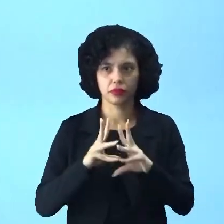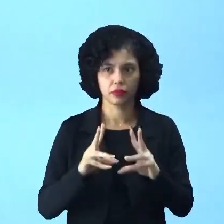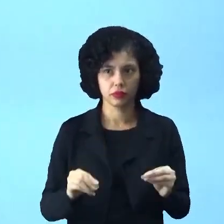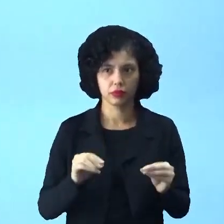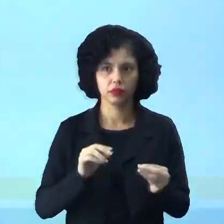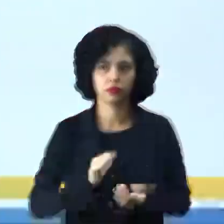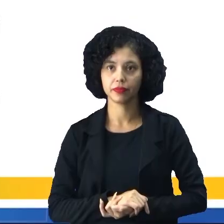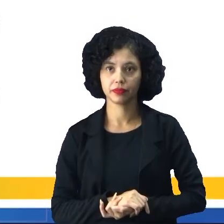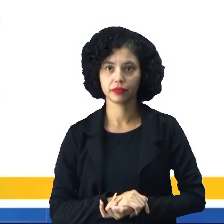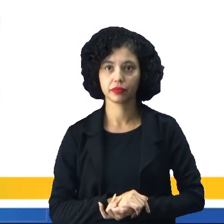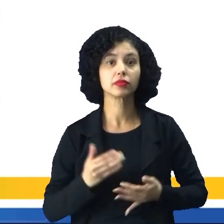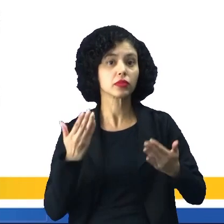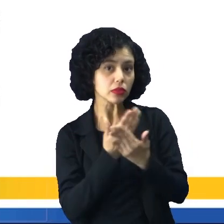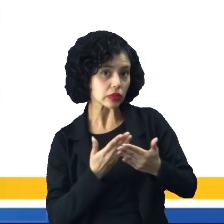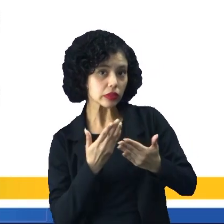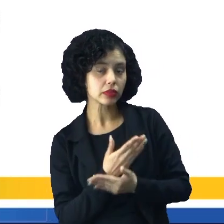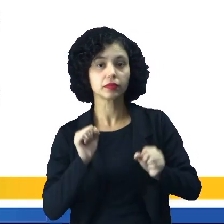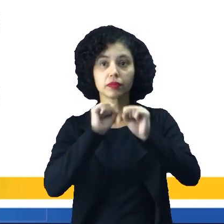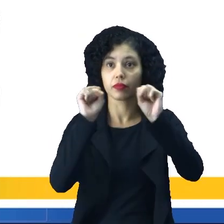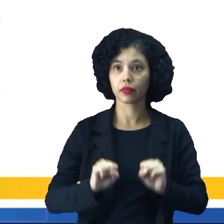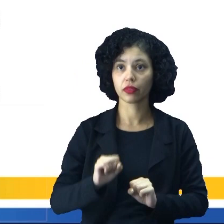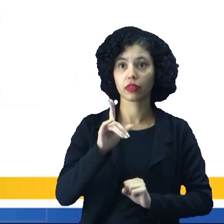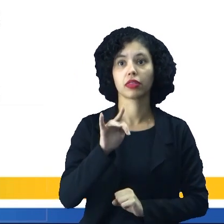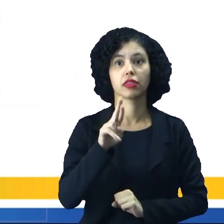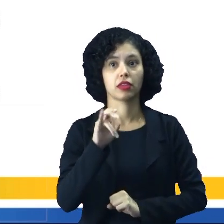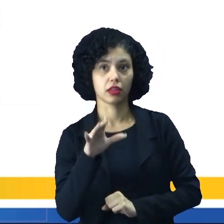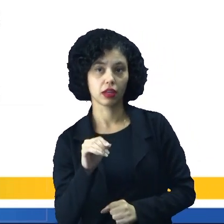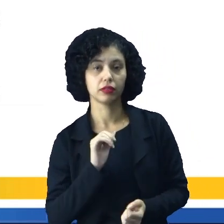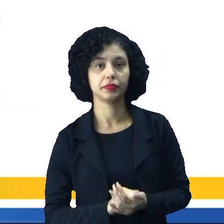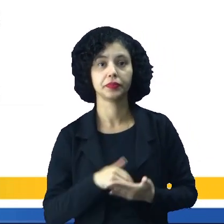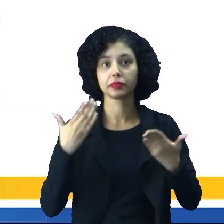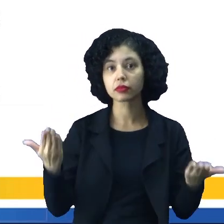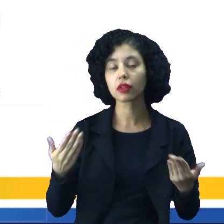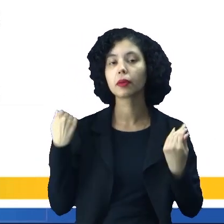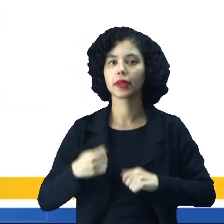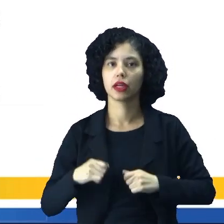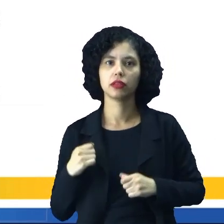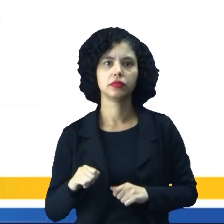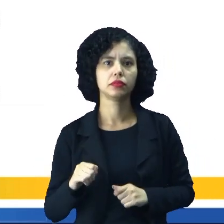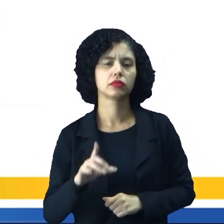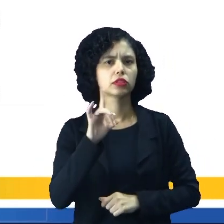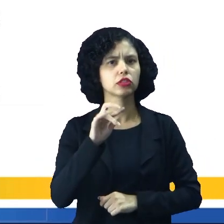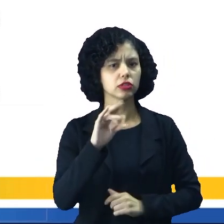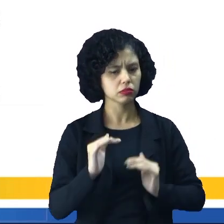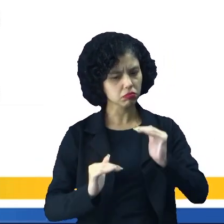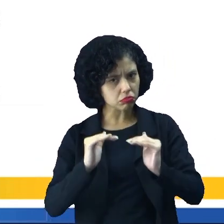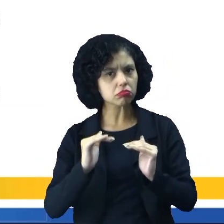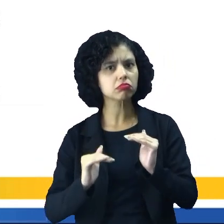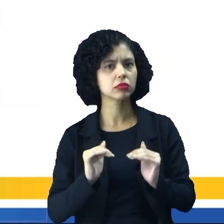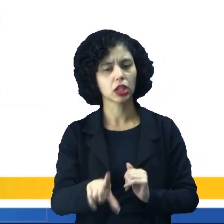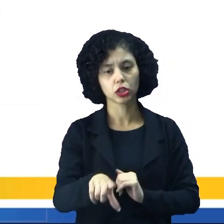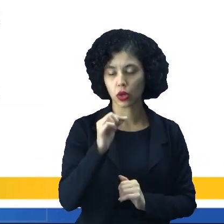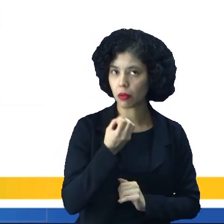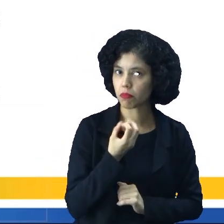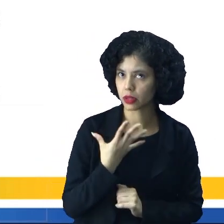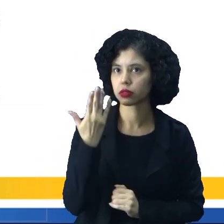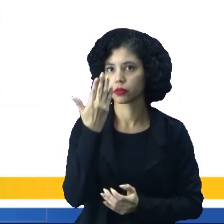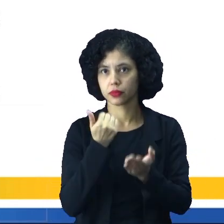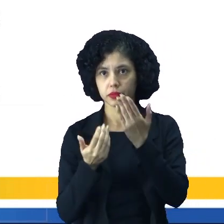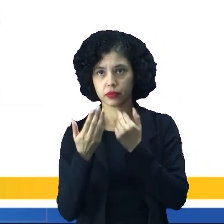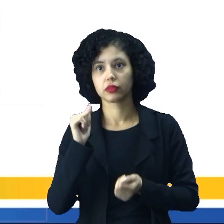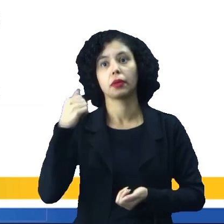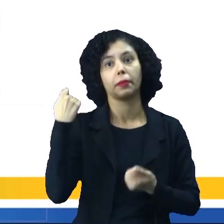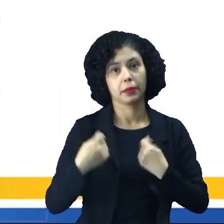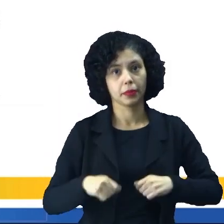algumas gorduras. Cuidados com o sistema digestório. Então, devemos ter uma dieta equilibrada, escolha bem os alimentos,